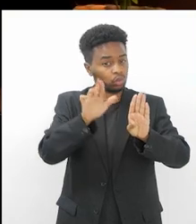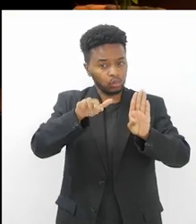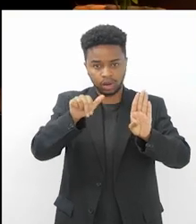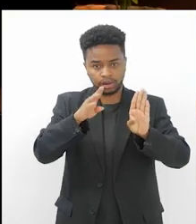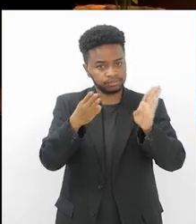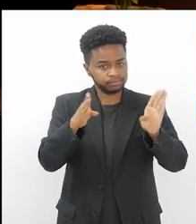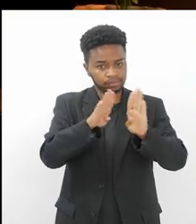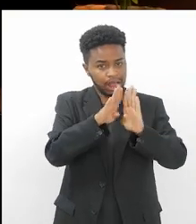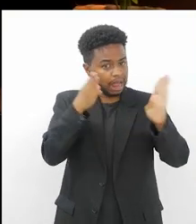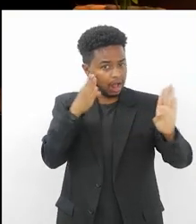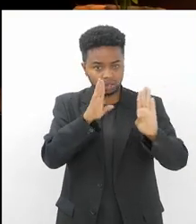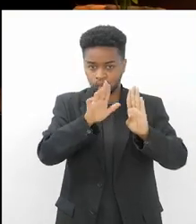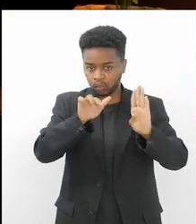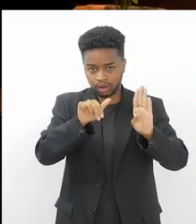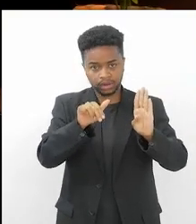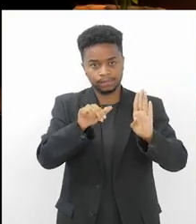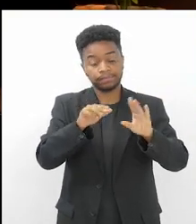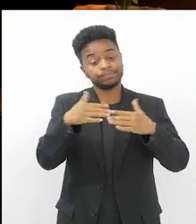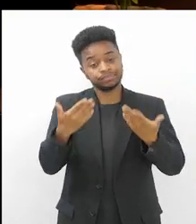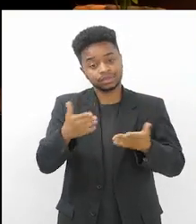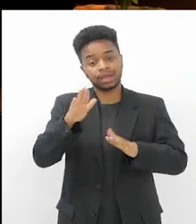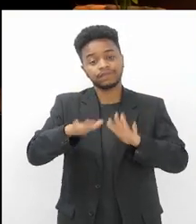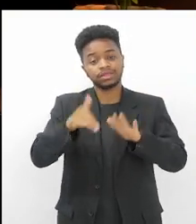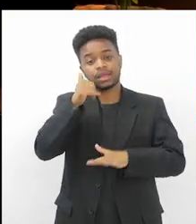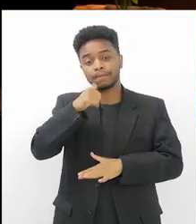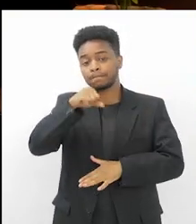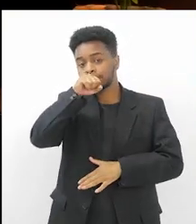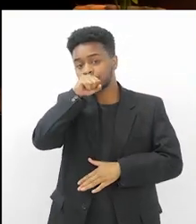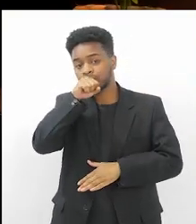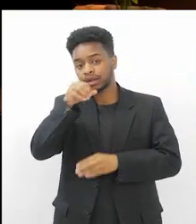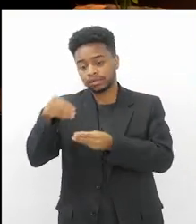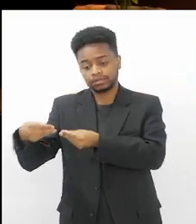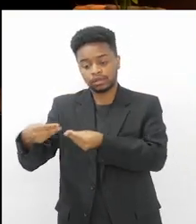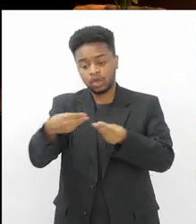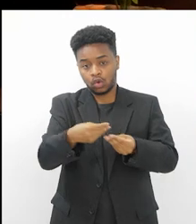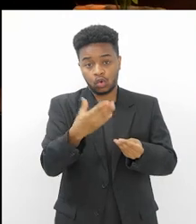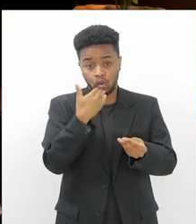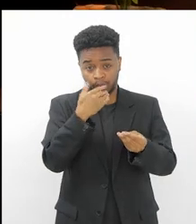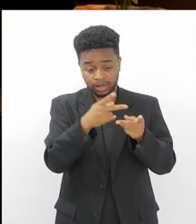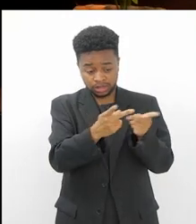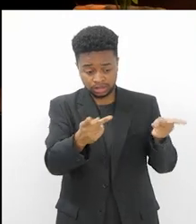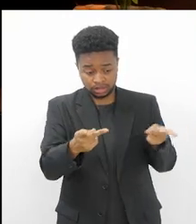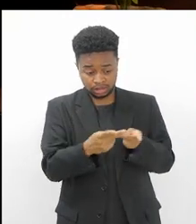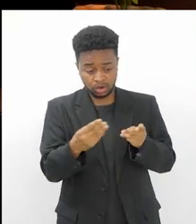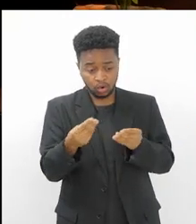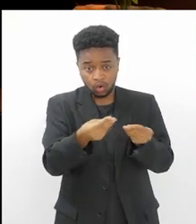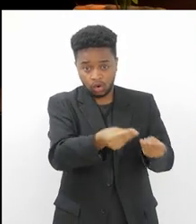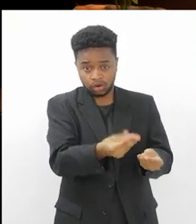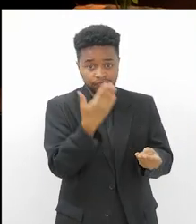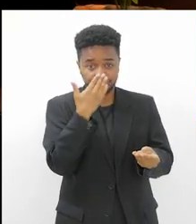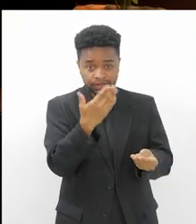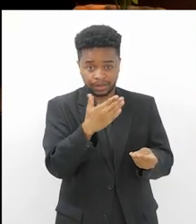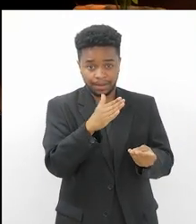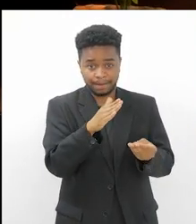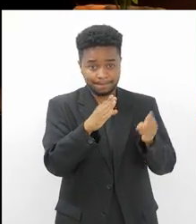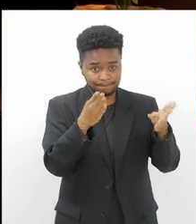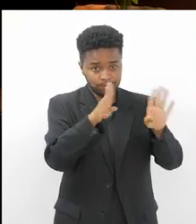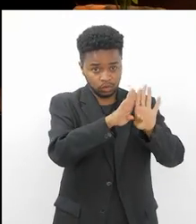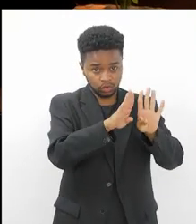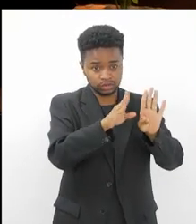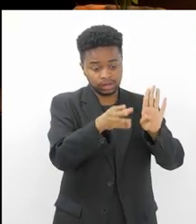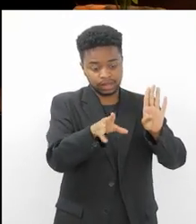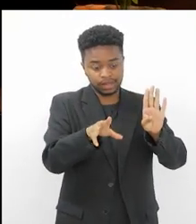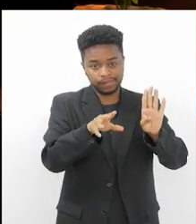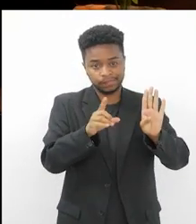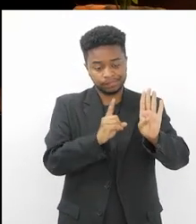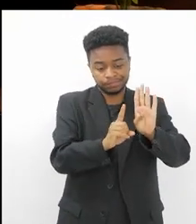abre a porta nunca, e a mãe deixa o prato de comida na soleira da porta, ele abre, pega, depois devolve